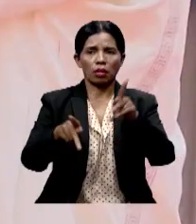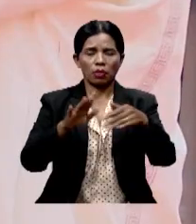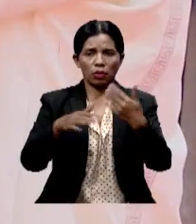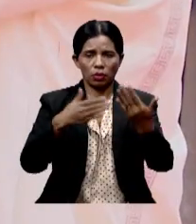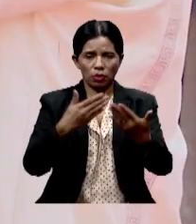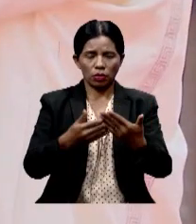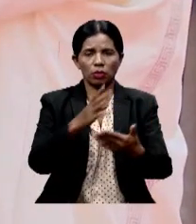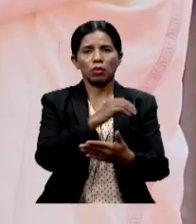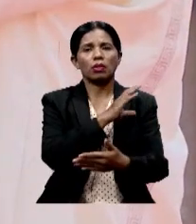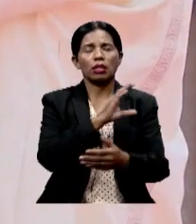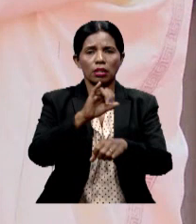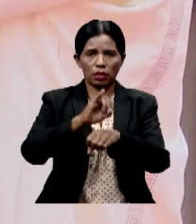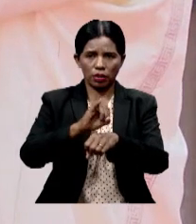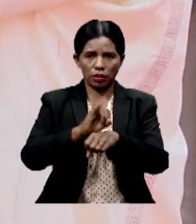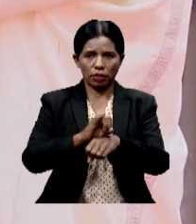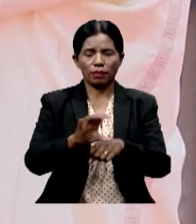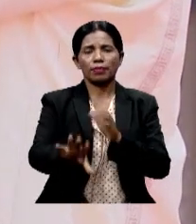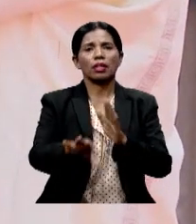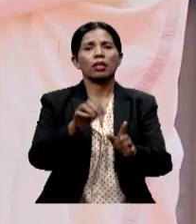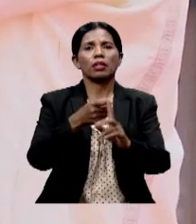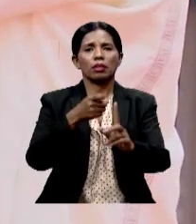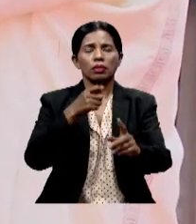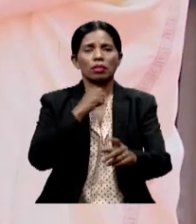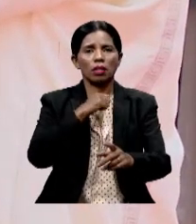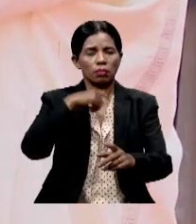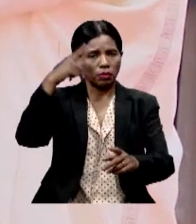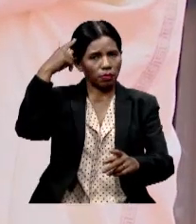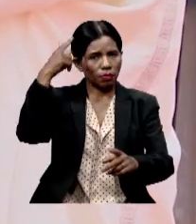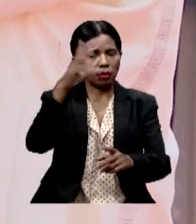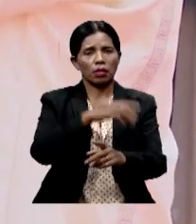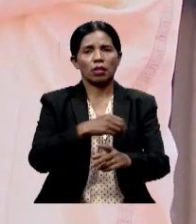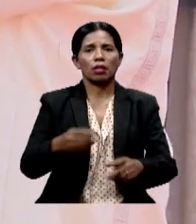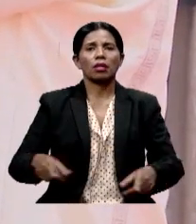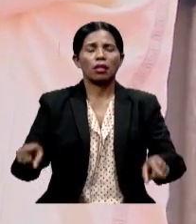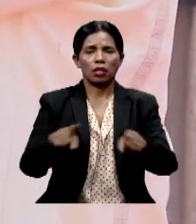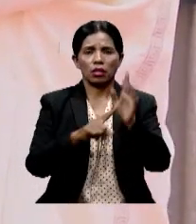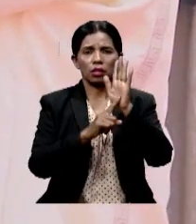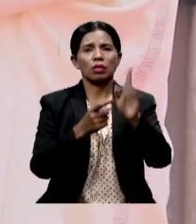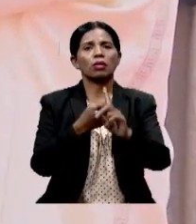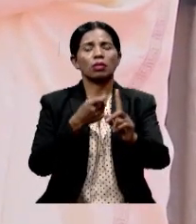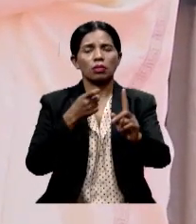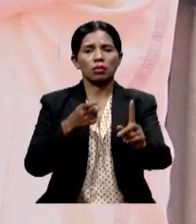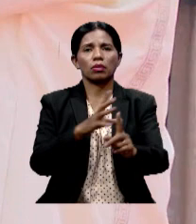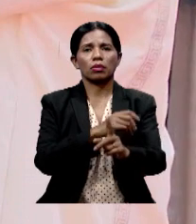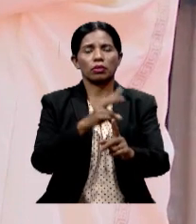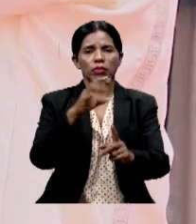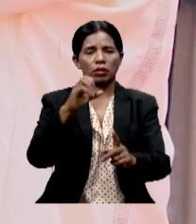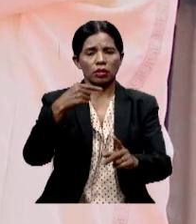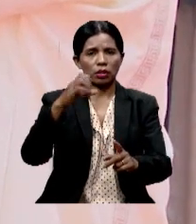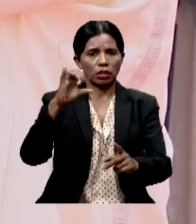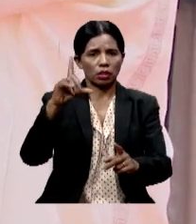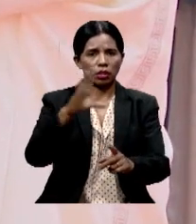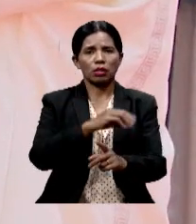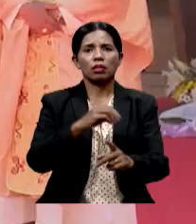makrera. Dom Leandro retang nomeação husi Papa Francisco nebe mak anuncio husi Dom Virgílio Cardeal do Carmo da Silva